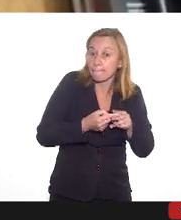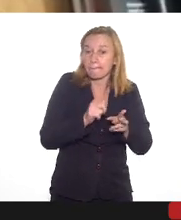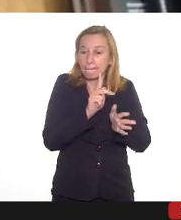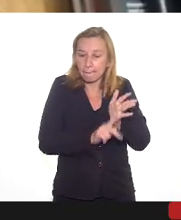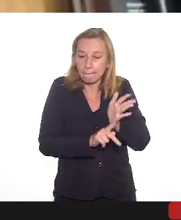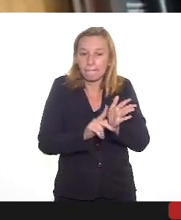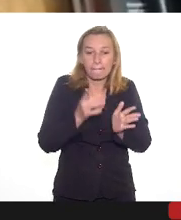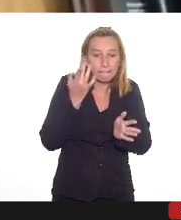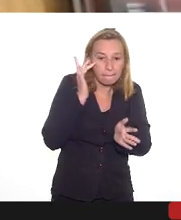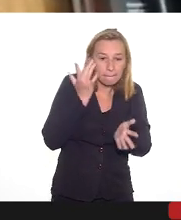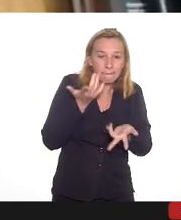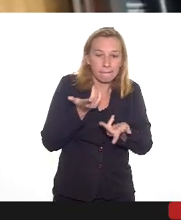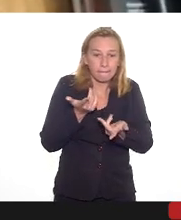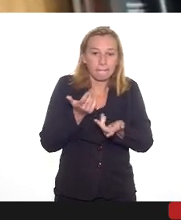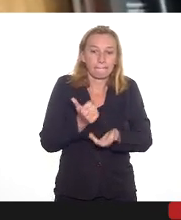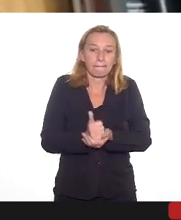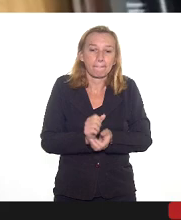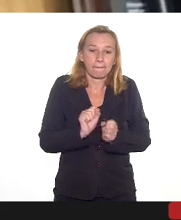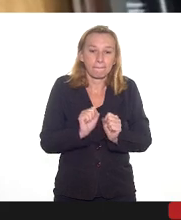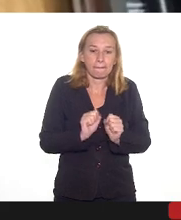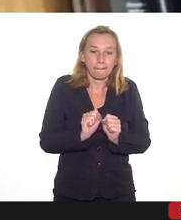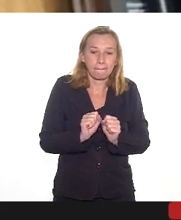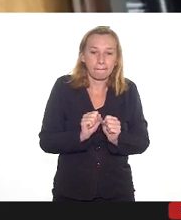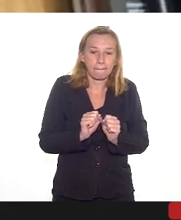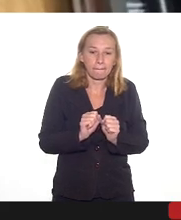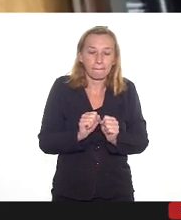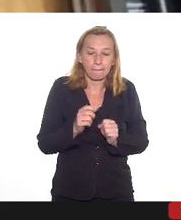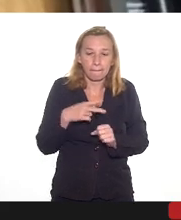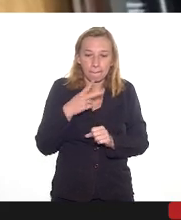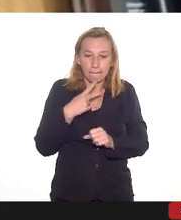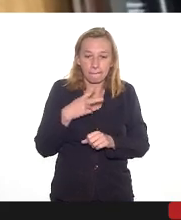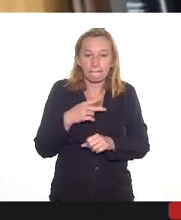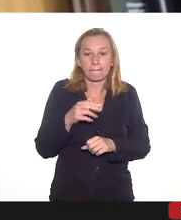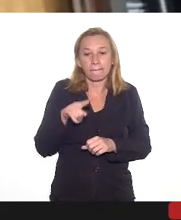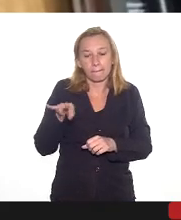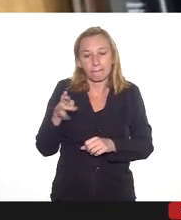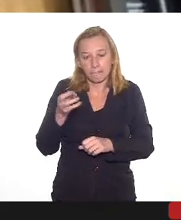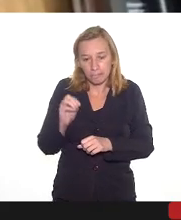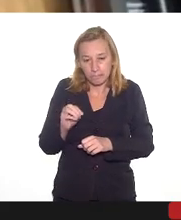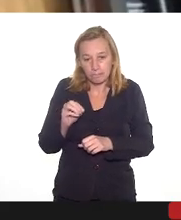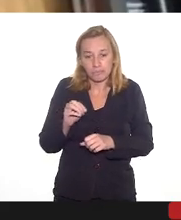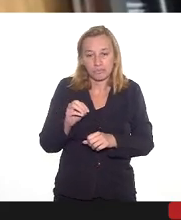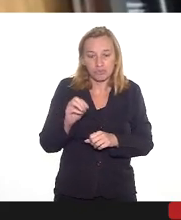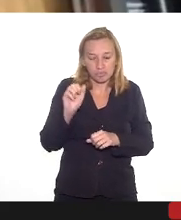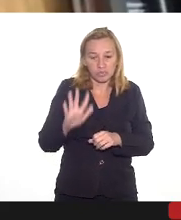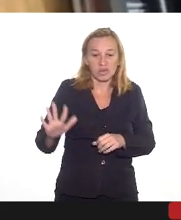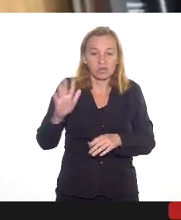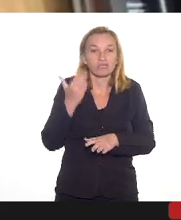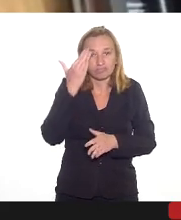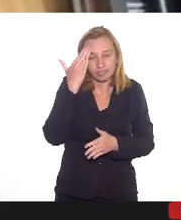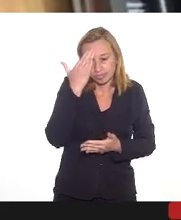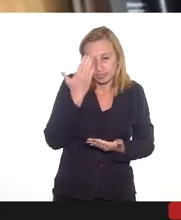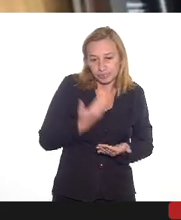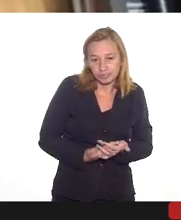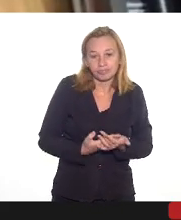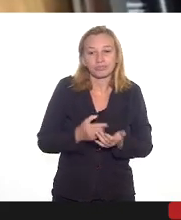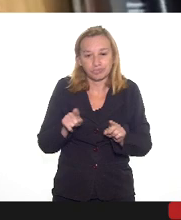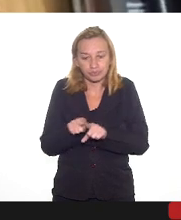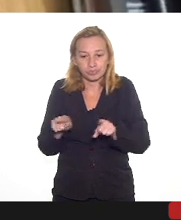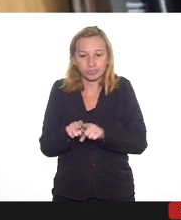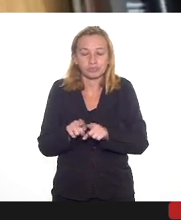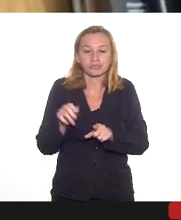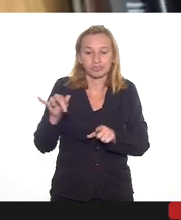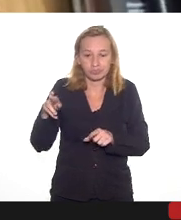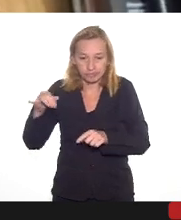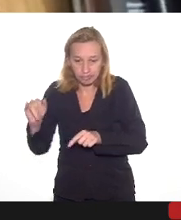acho que, assim, não tenho aqui, como diz, falar pelo Procurador-Geral, mas acredito que seria também a posição da